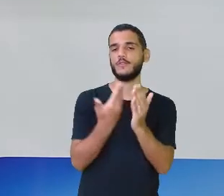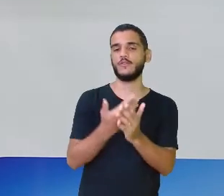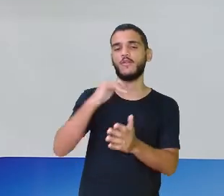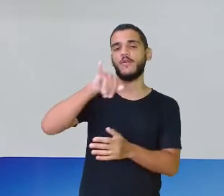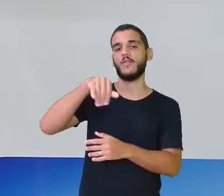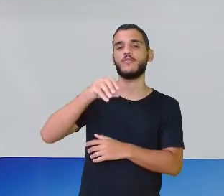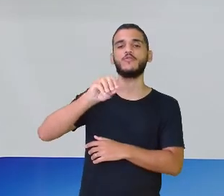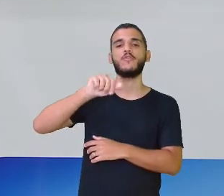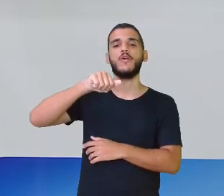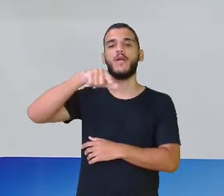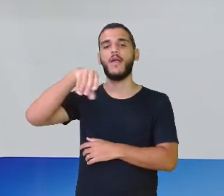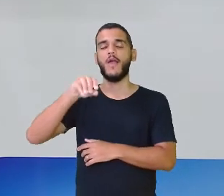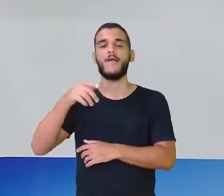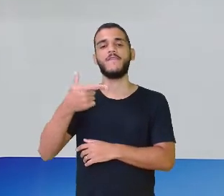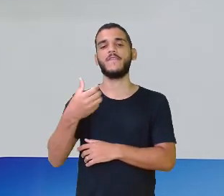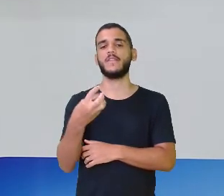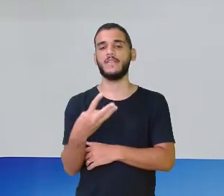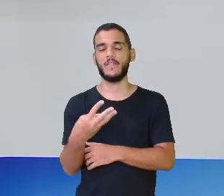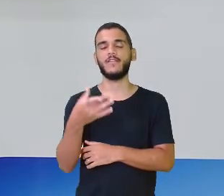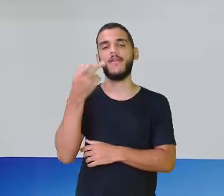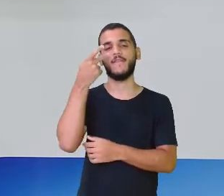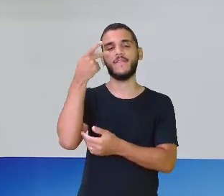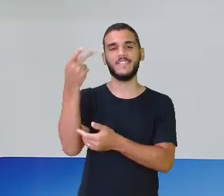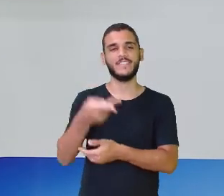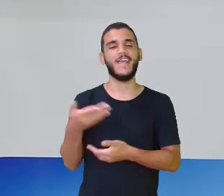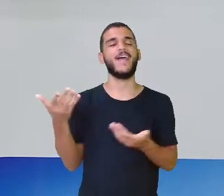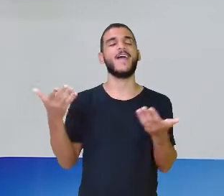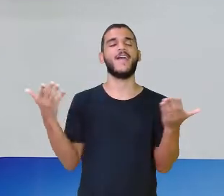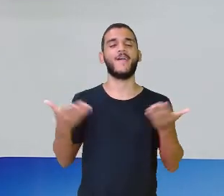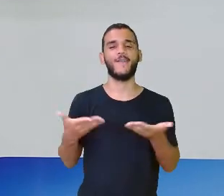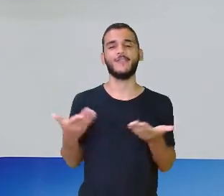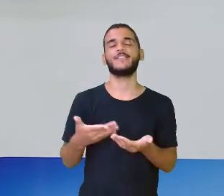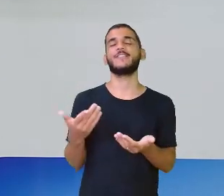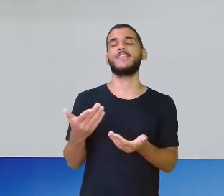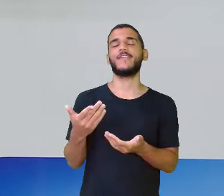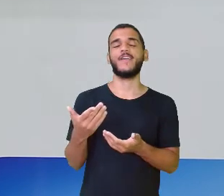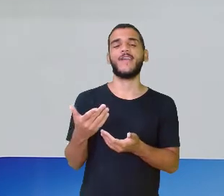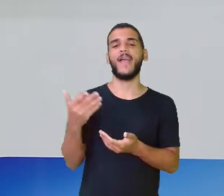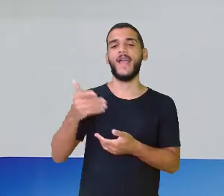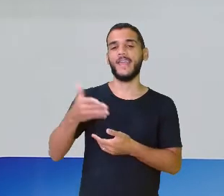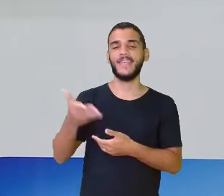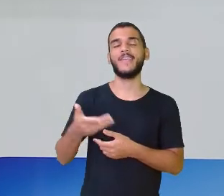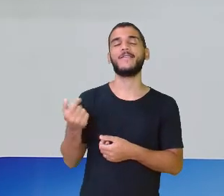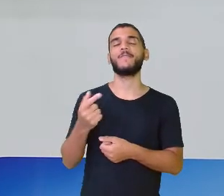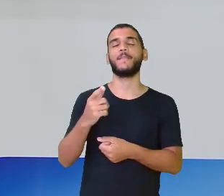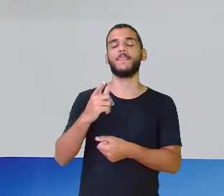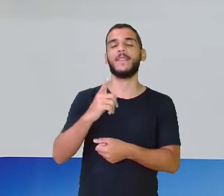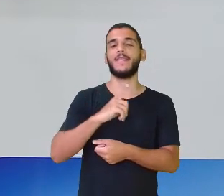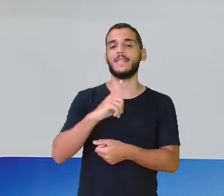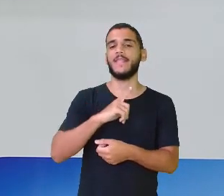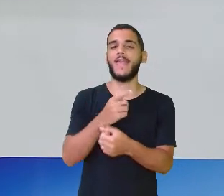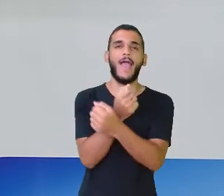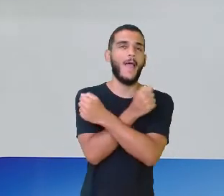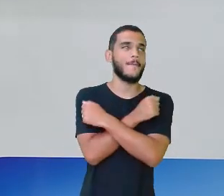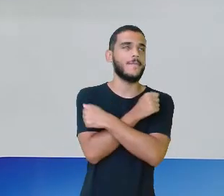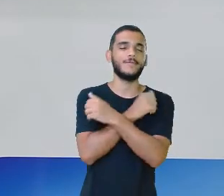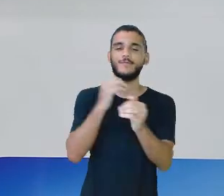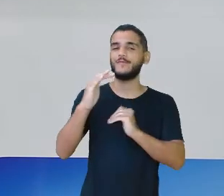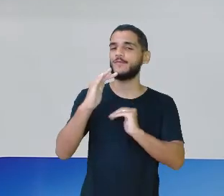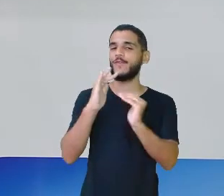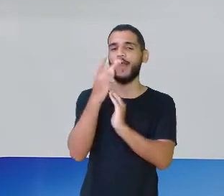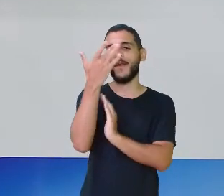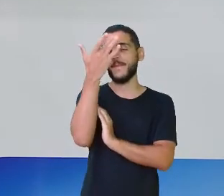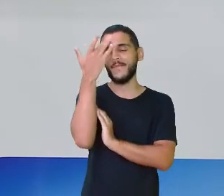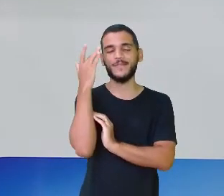João 23, que vieram visitar a gente tirou foto, eu dei abraço em todo mundo, foi bem legal,